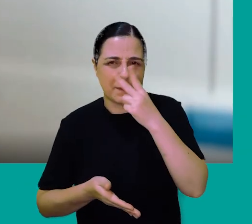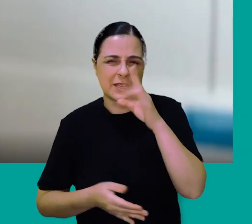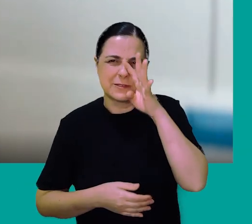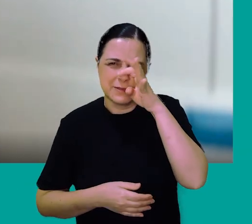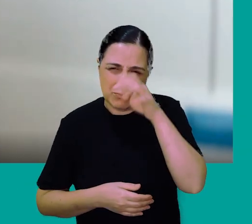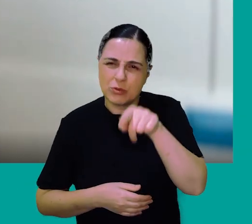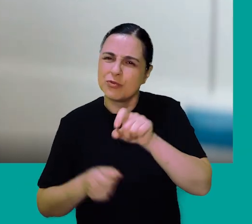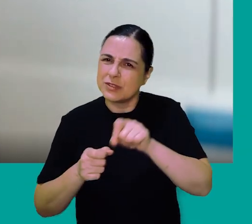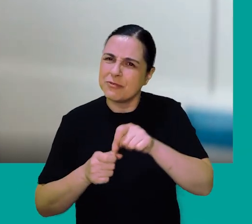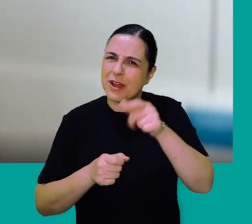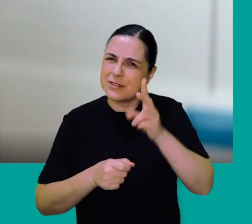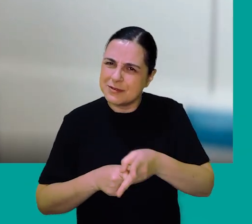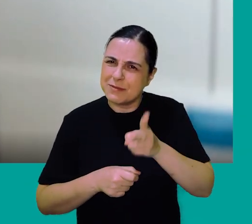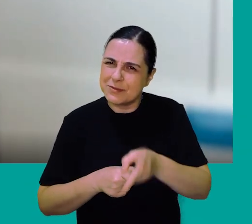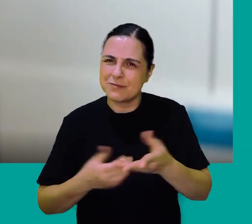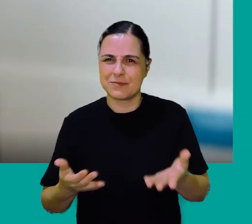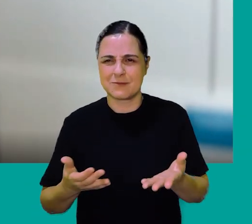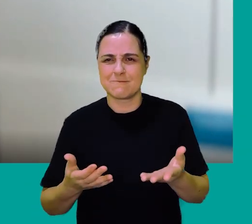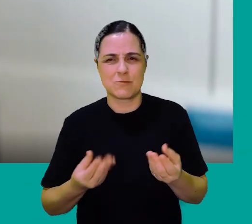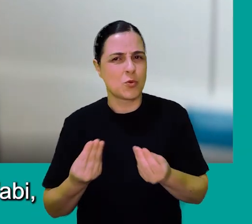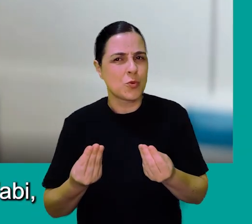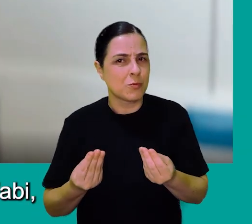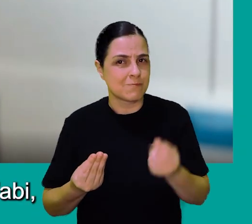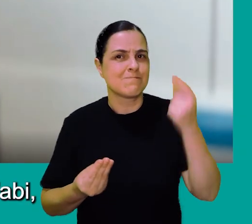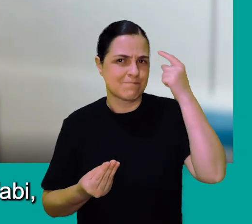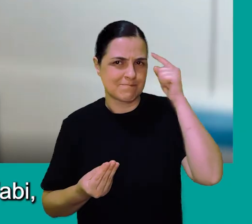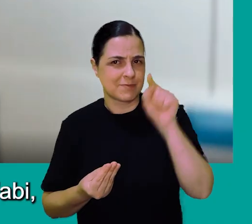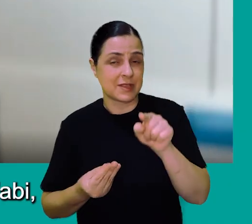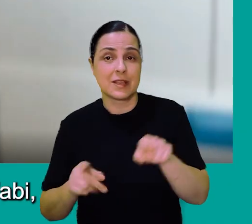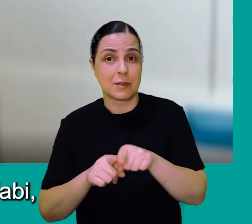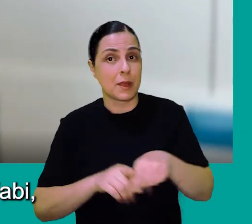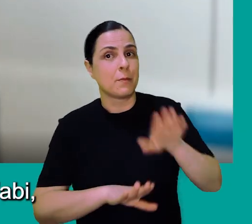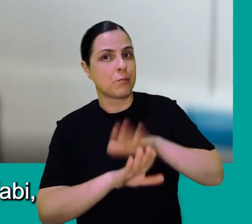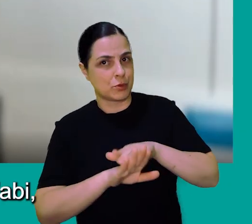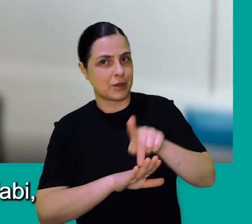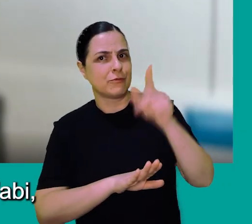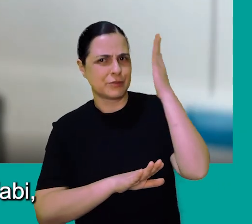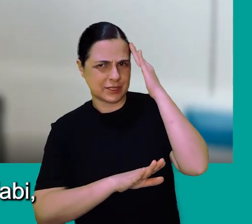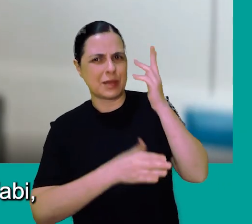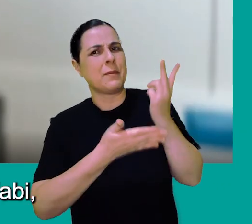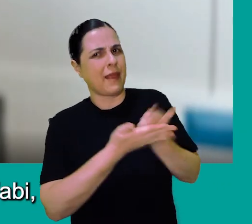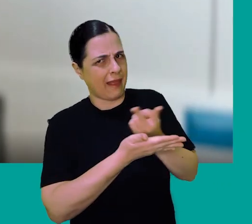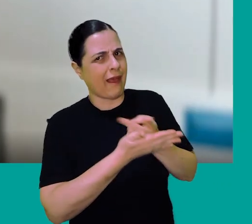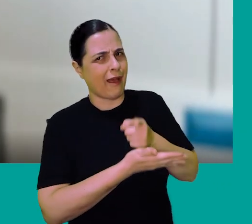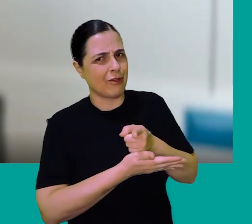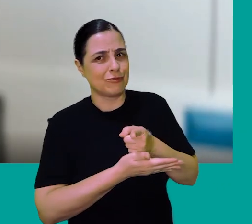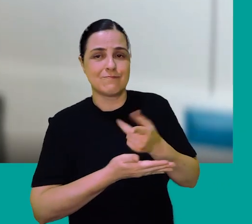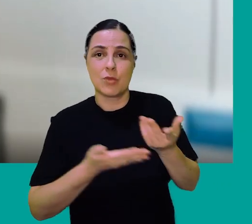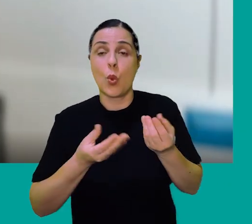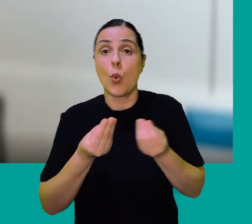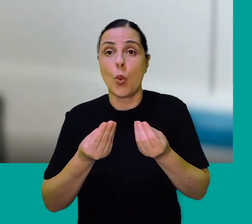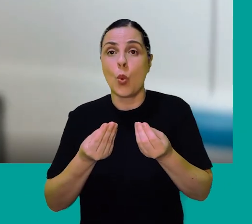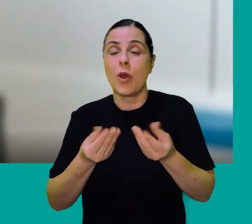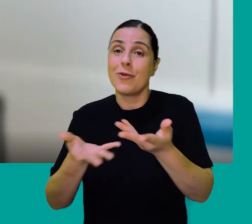que você, tipo, deve, assim, no fundo, saber que aquilo é errado? Ou outra coisa, Fabi, queria